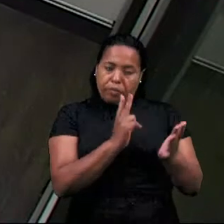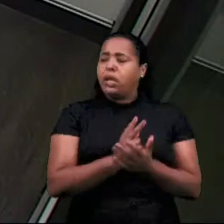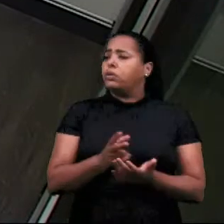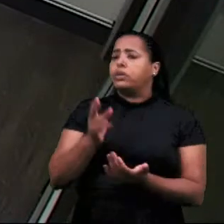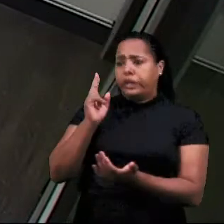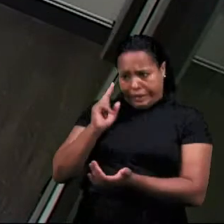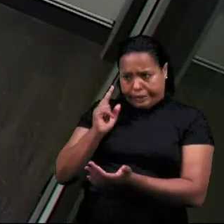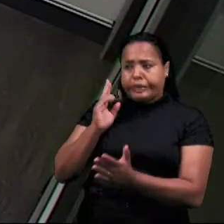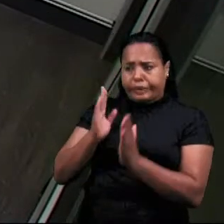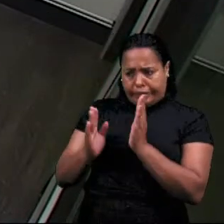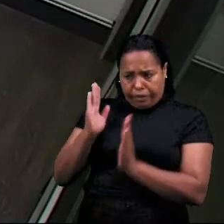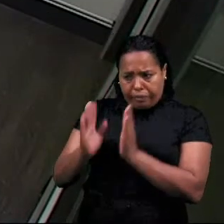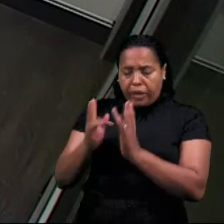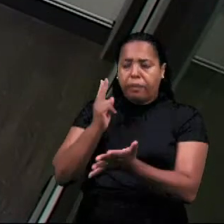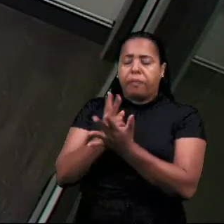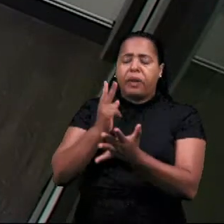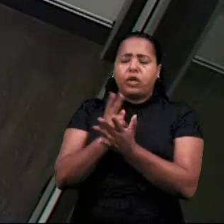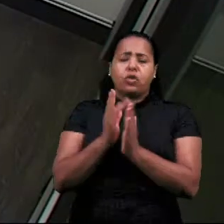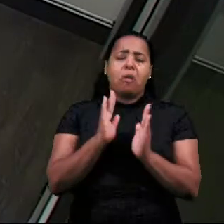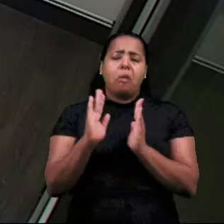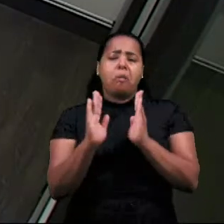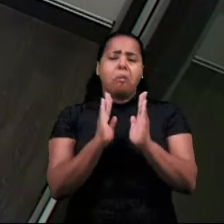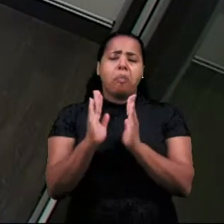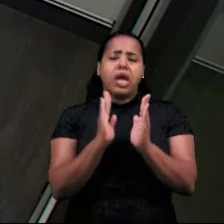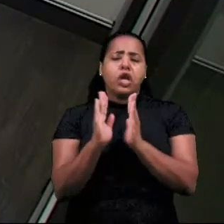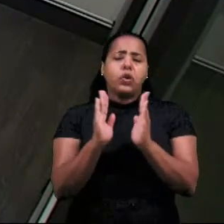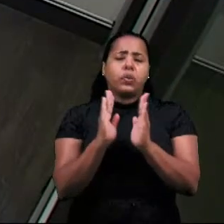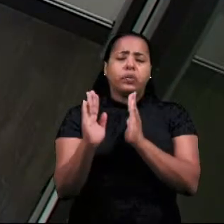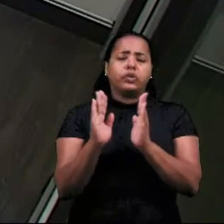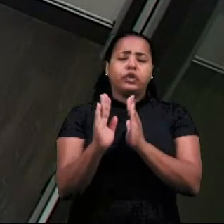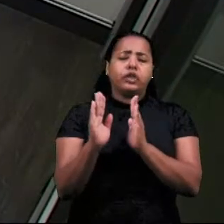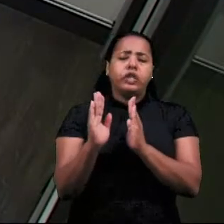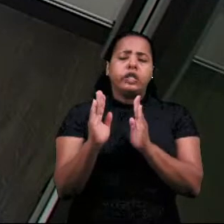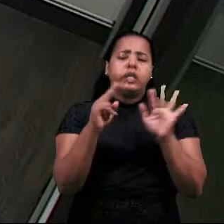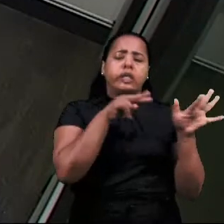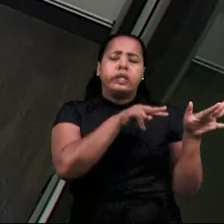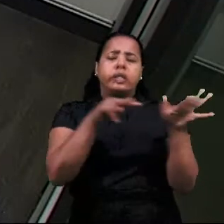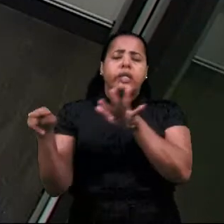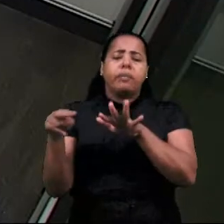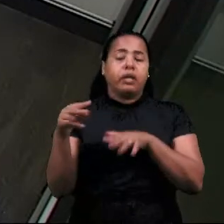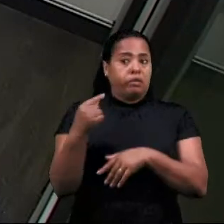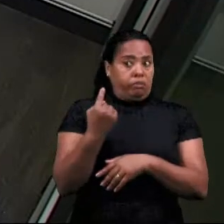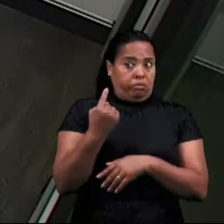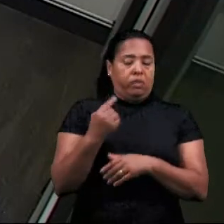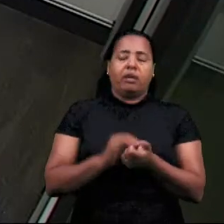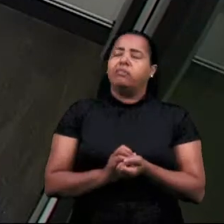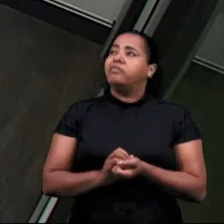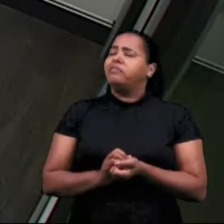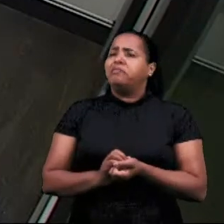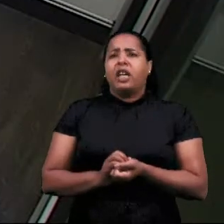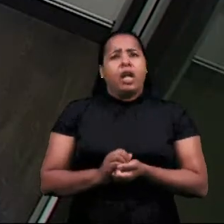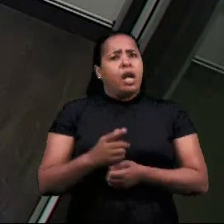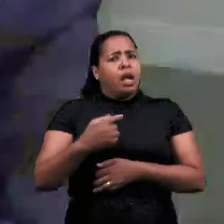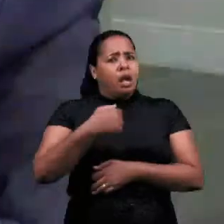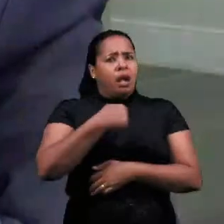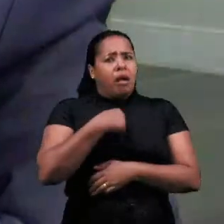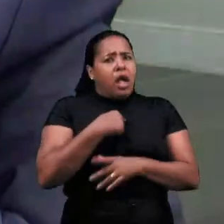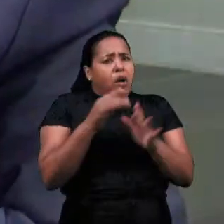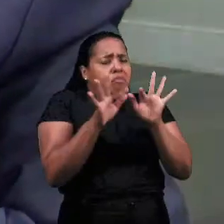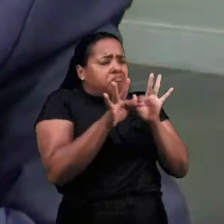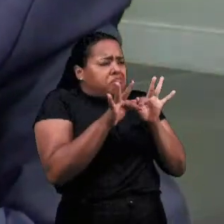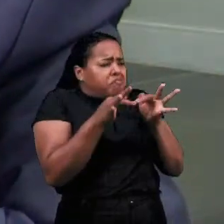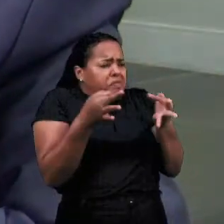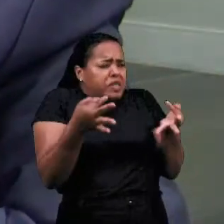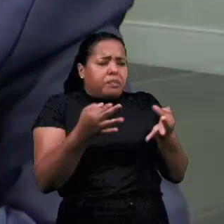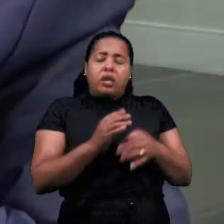Nessa mesma época, uhum. Isso tudo durou cerca de uma semana. Uma semana. Uhum. Esse processo todo. Eu falei com muita simplicidade. Eu